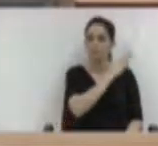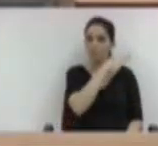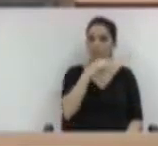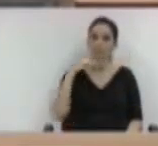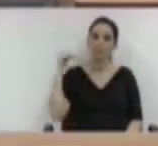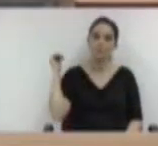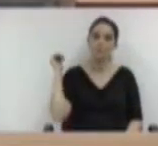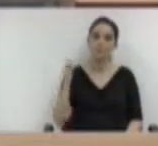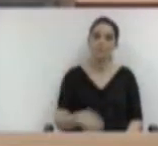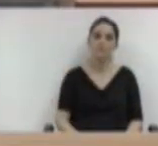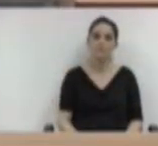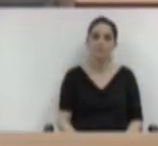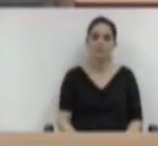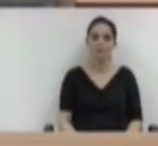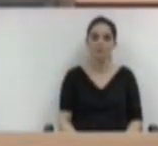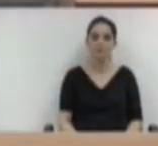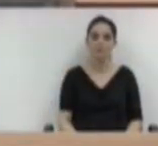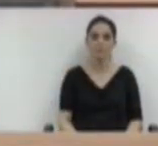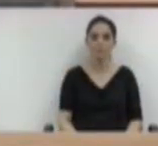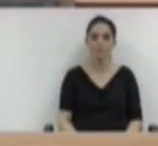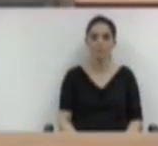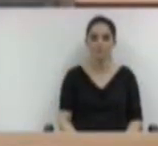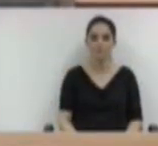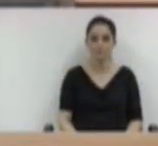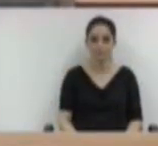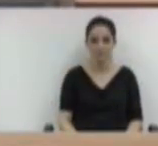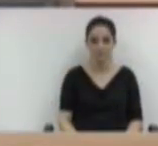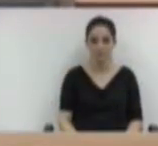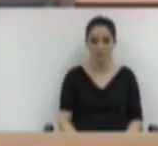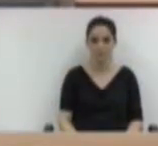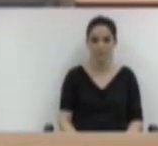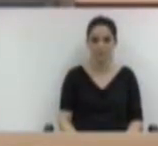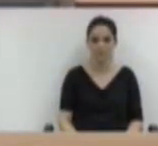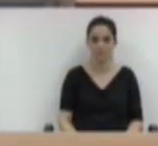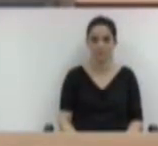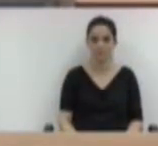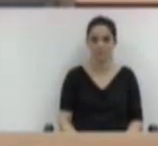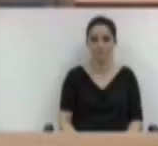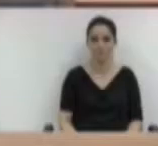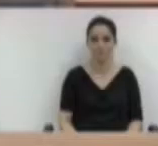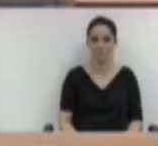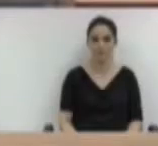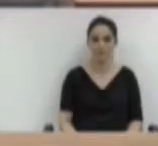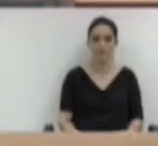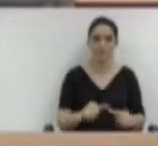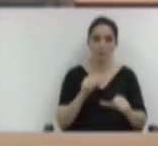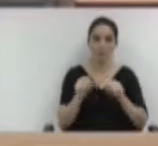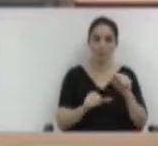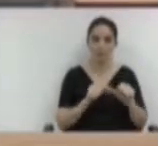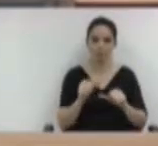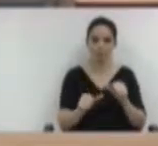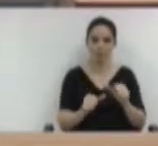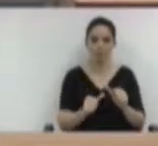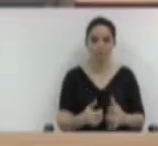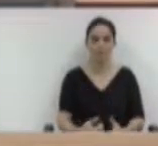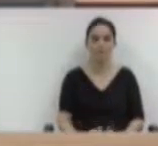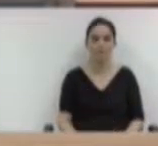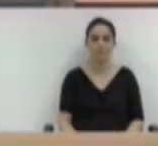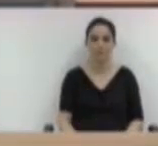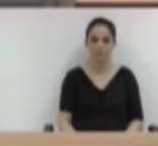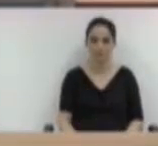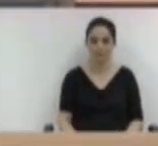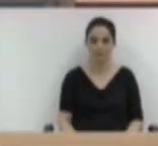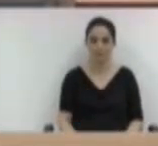Marinho de Andrade. Modifica a redação do artigo 1º do projeto